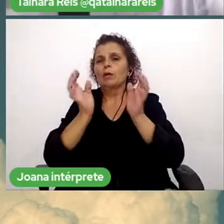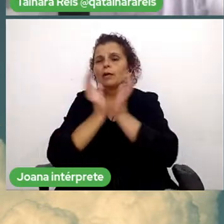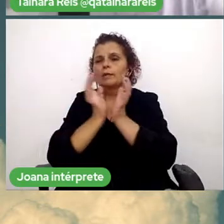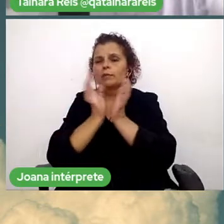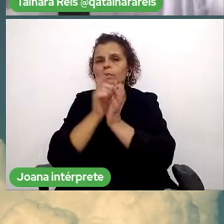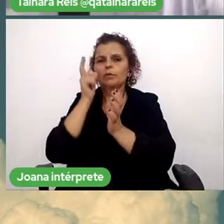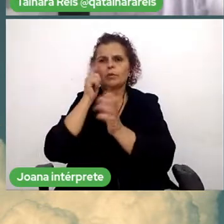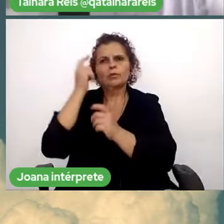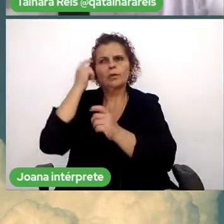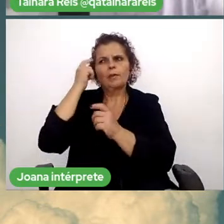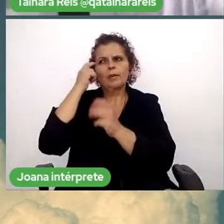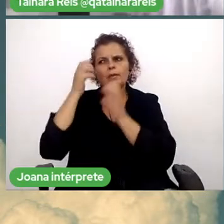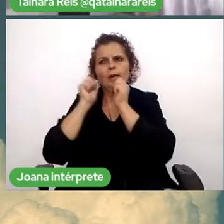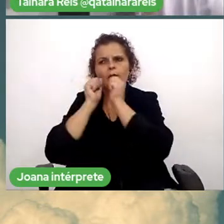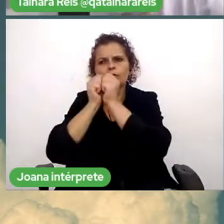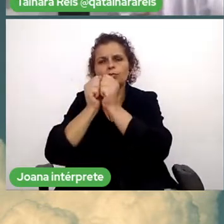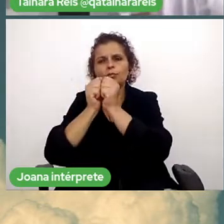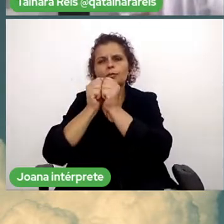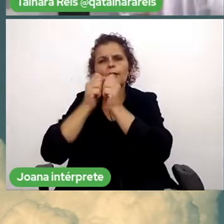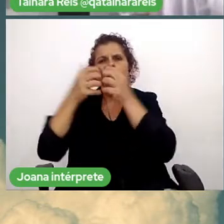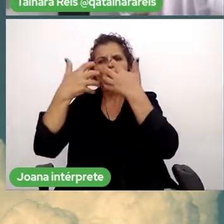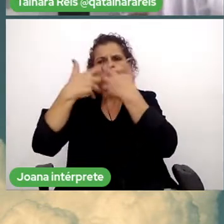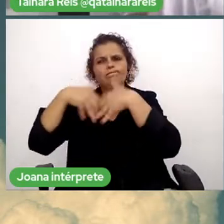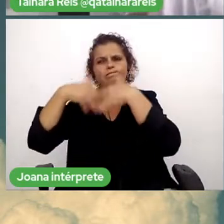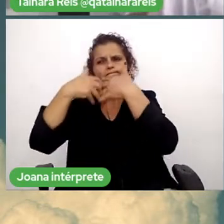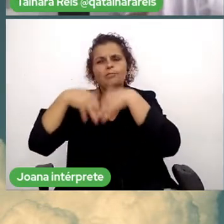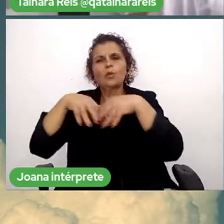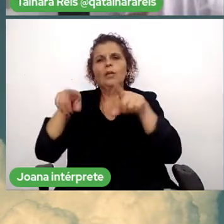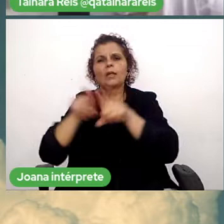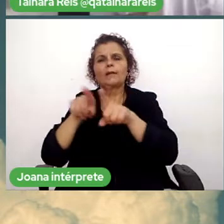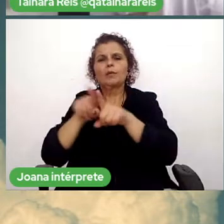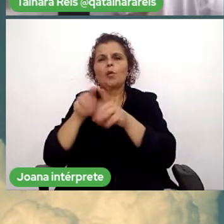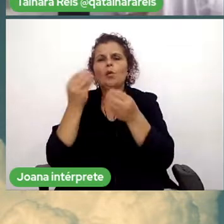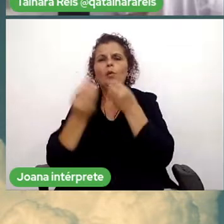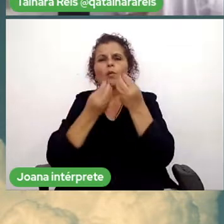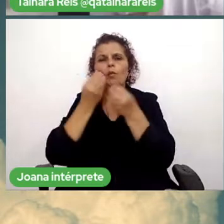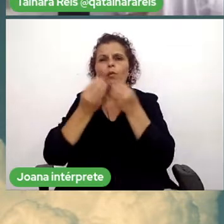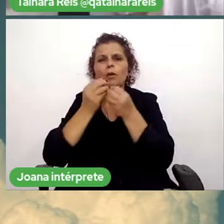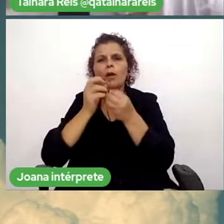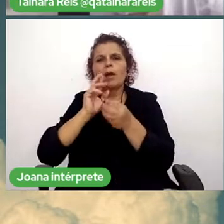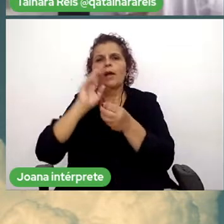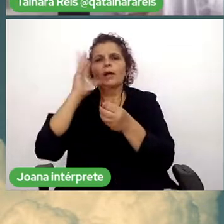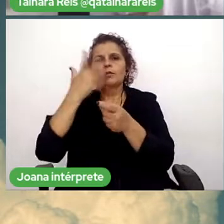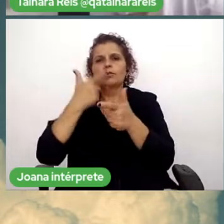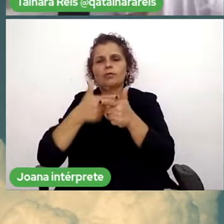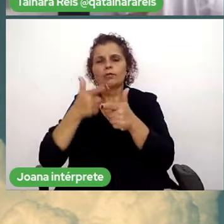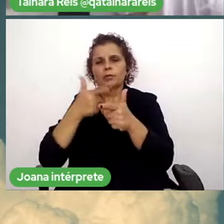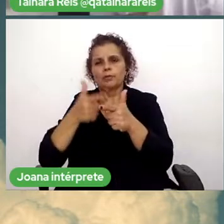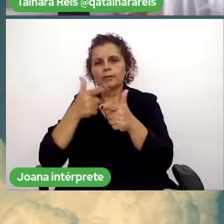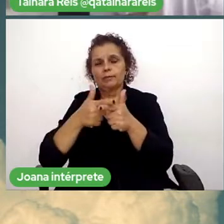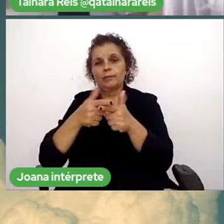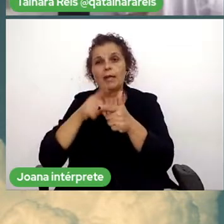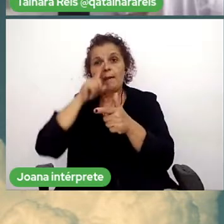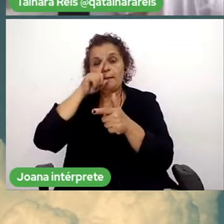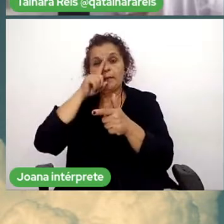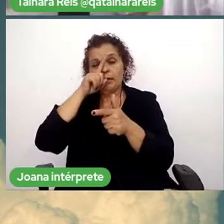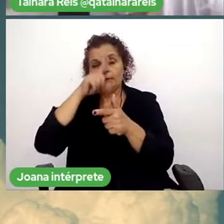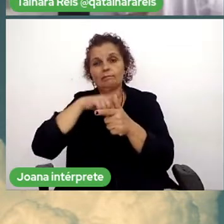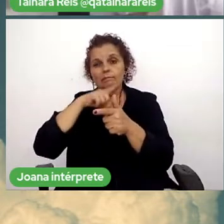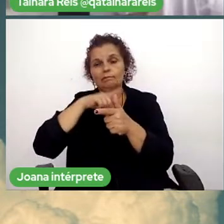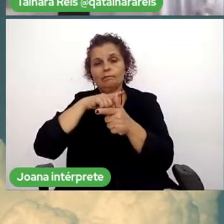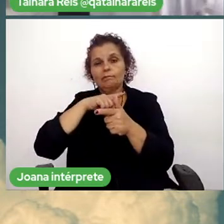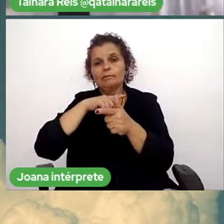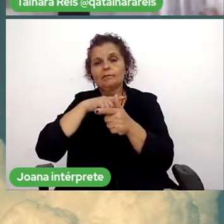pensar junto e conseguir pensar em potenciais riscos, sabe? Então,